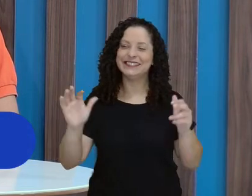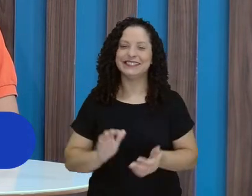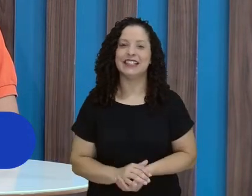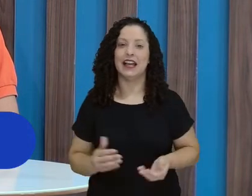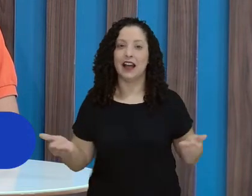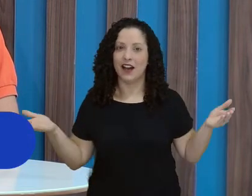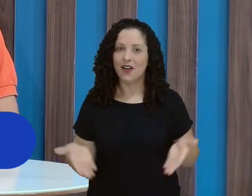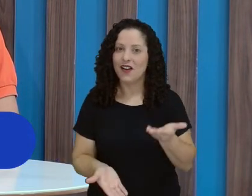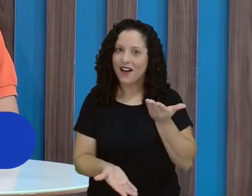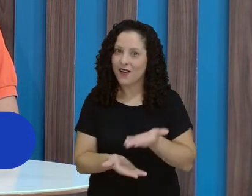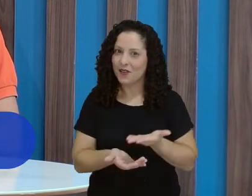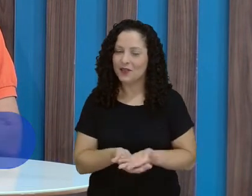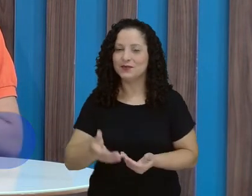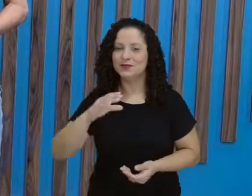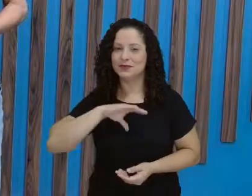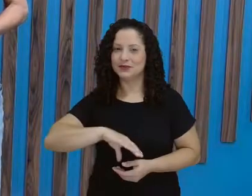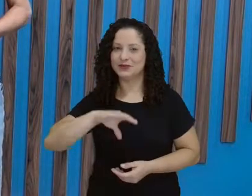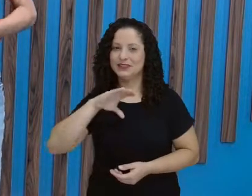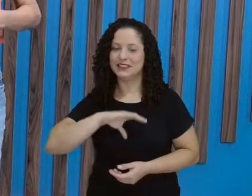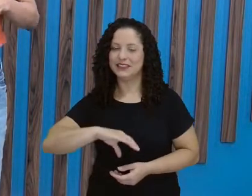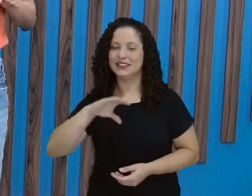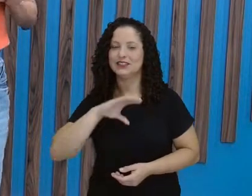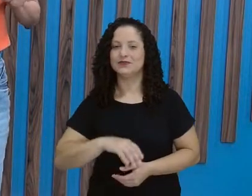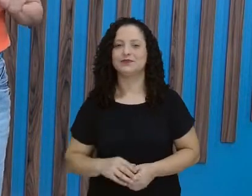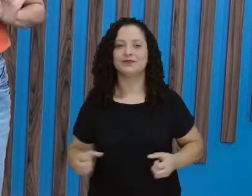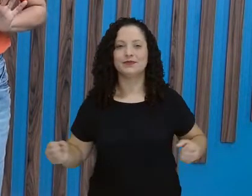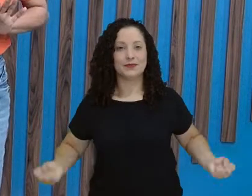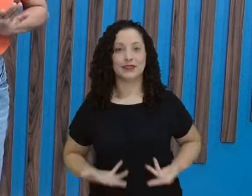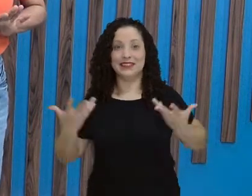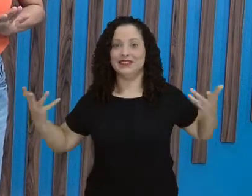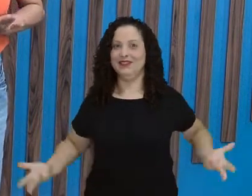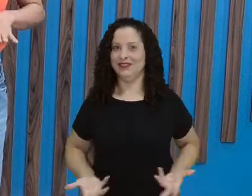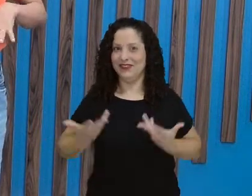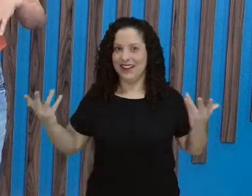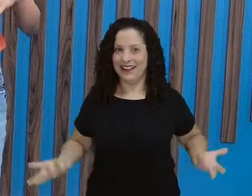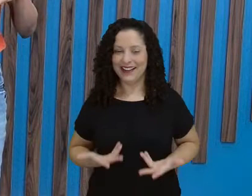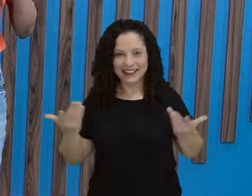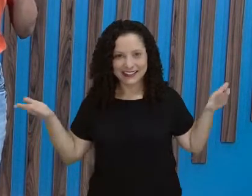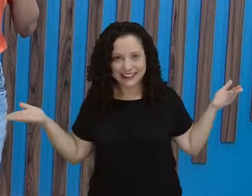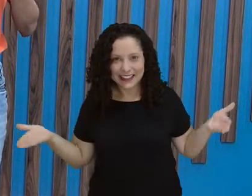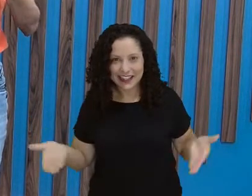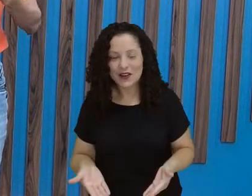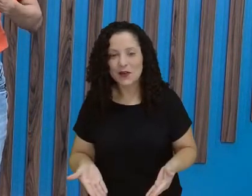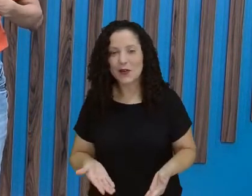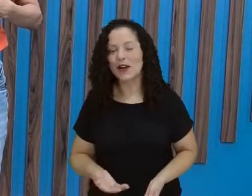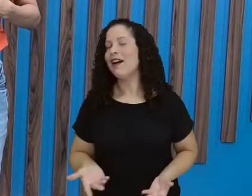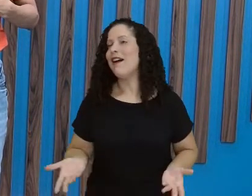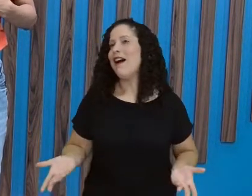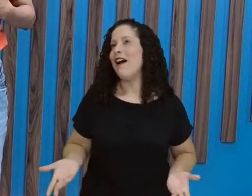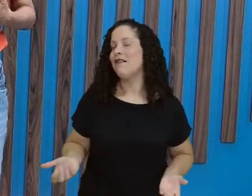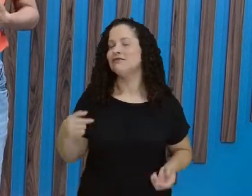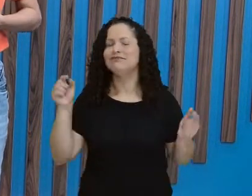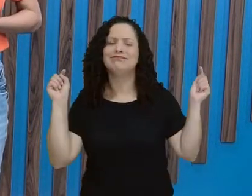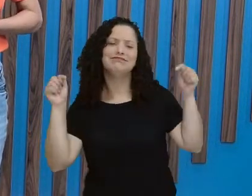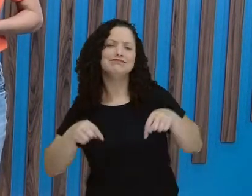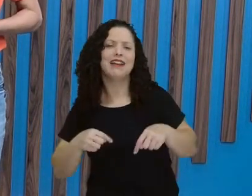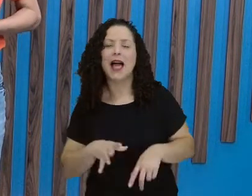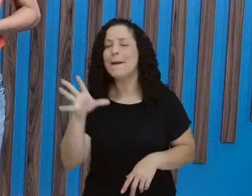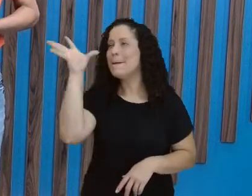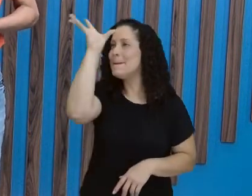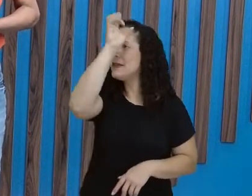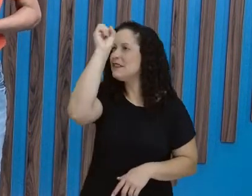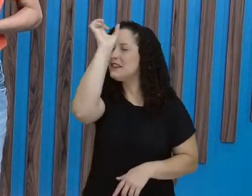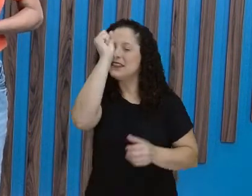aula de português. Estou bem animada nesta aula, crianças, porque a gente aprendemos muitas coisas